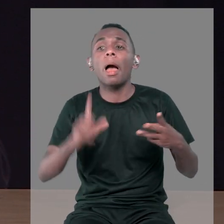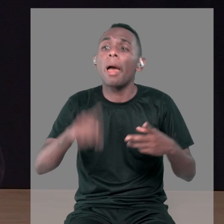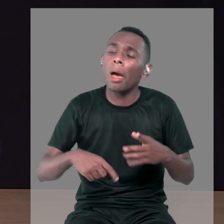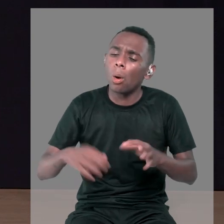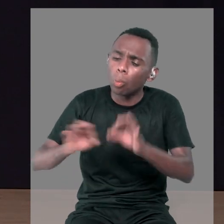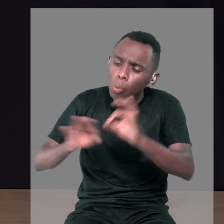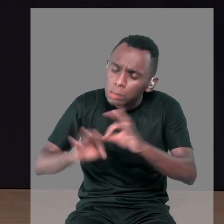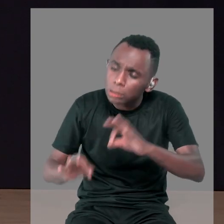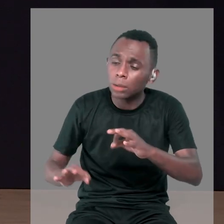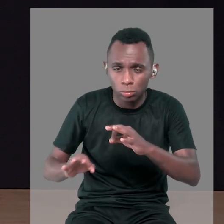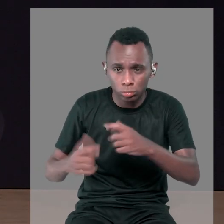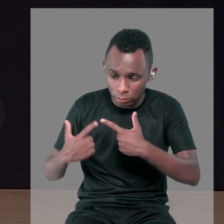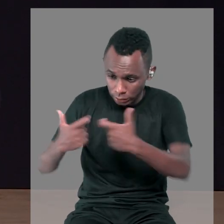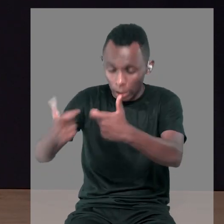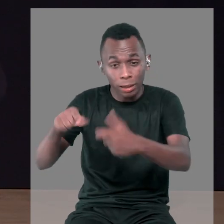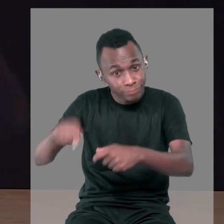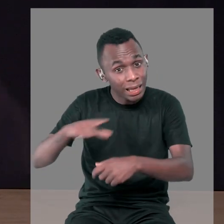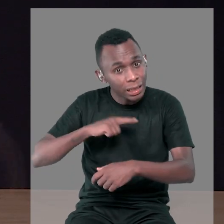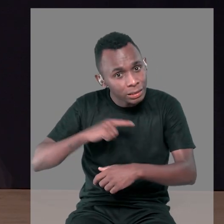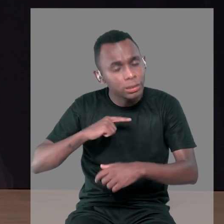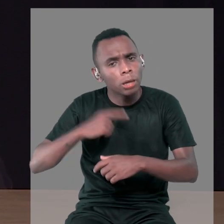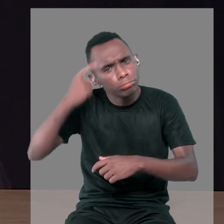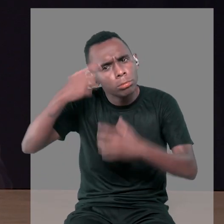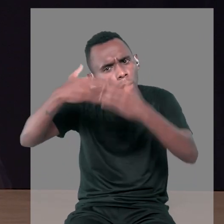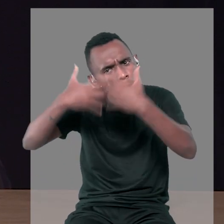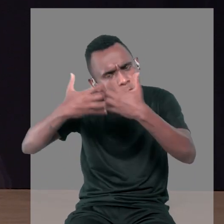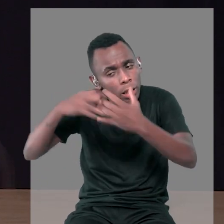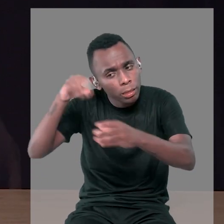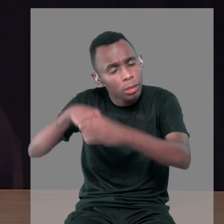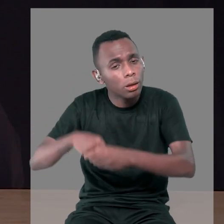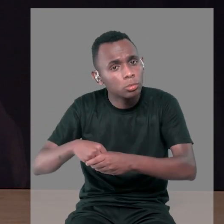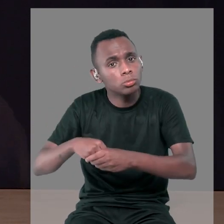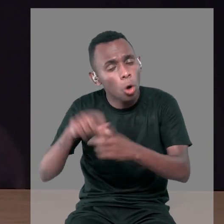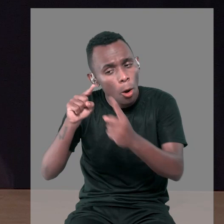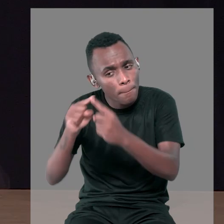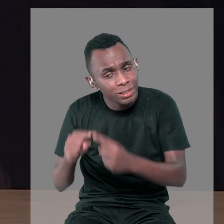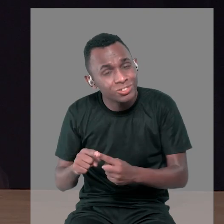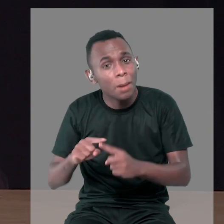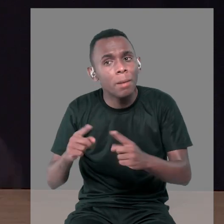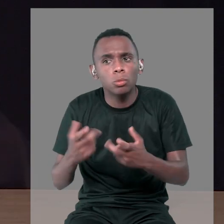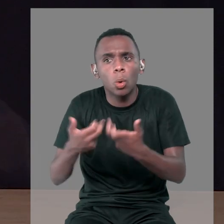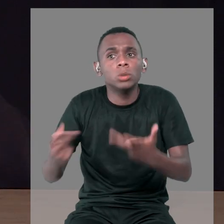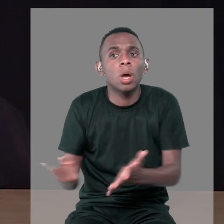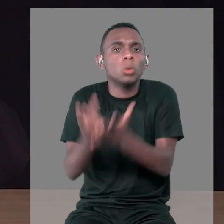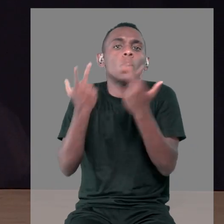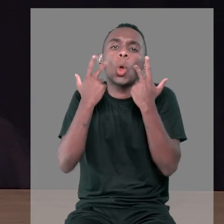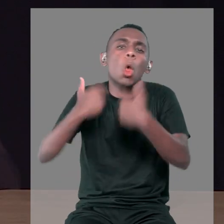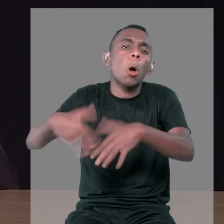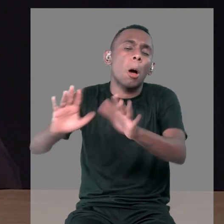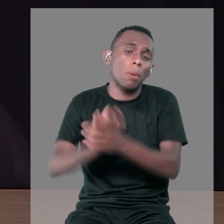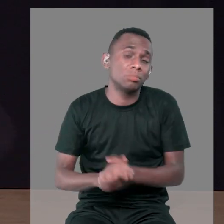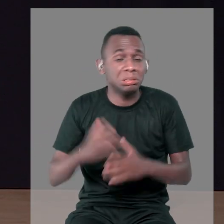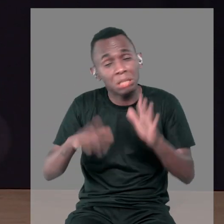faz com que ela tenha uma camada de racionalidade, mas há uma camada de acaso. E que muitas vezes é o